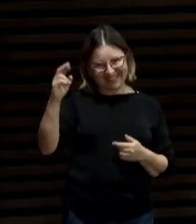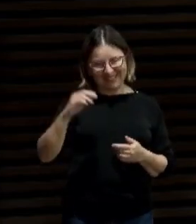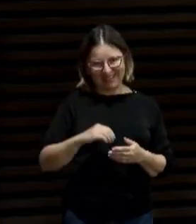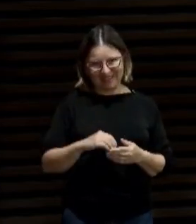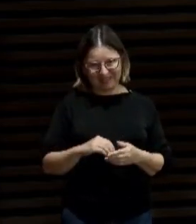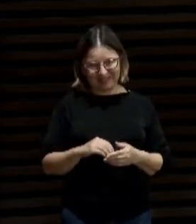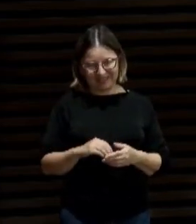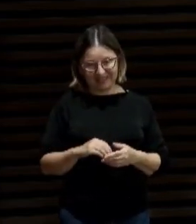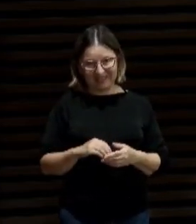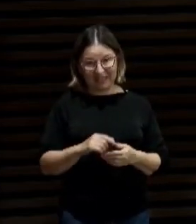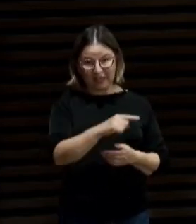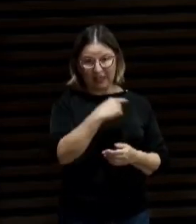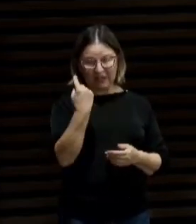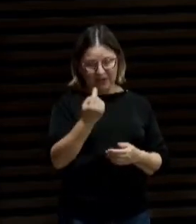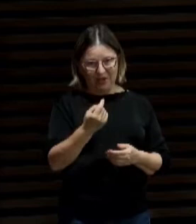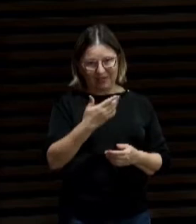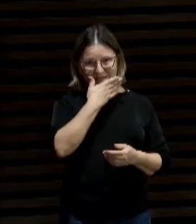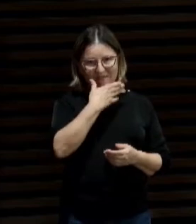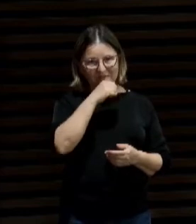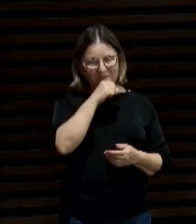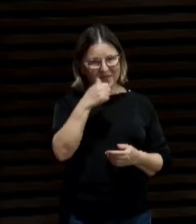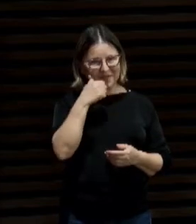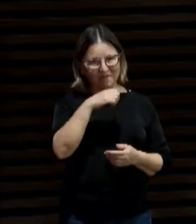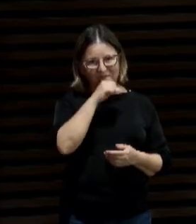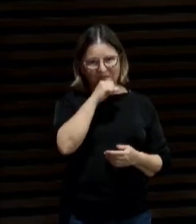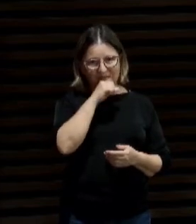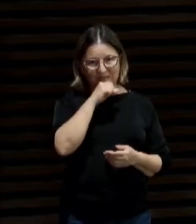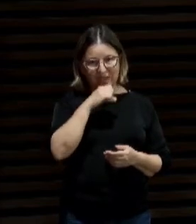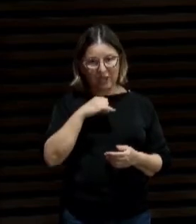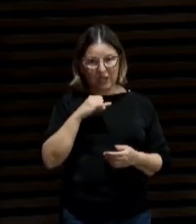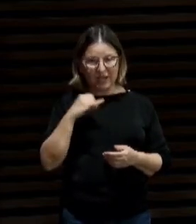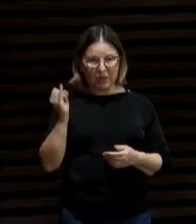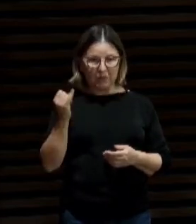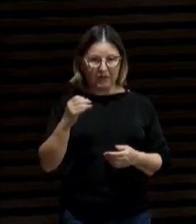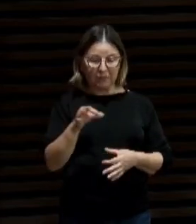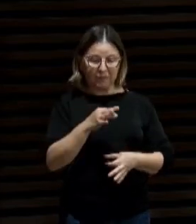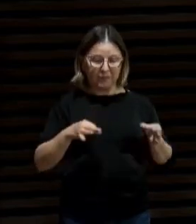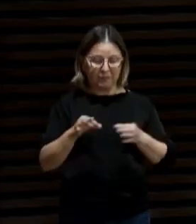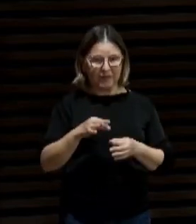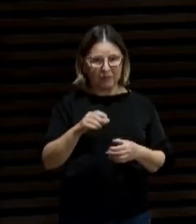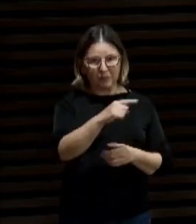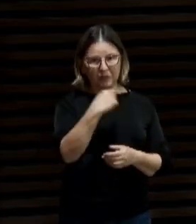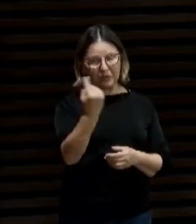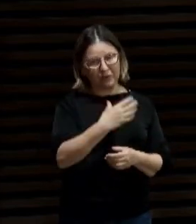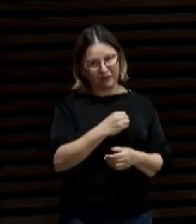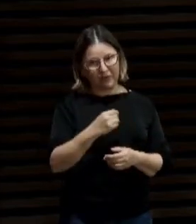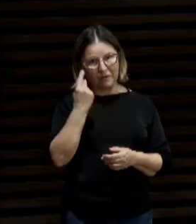amados. Nós, como pais, é importante que nós preparemos os nossos filhos para a realidade da vida